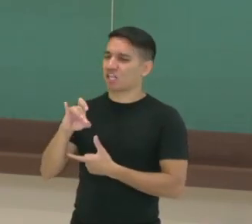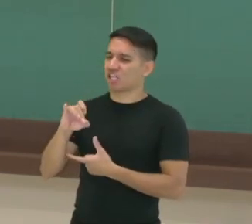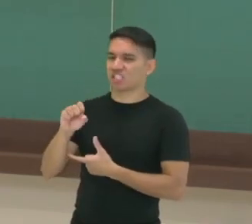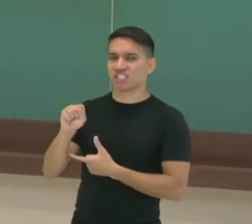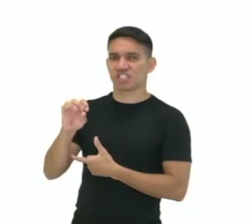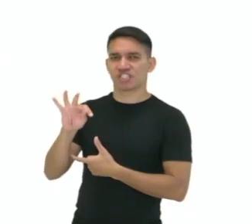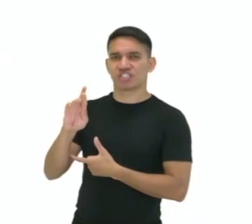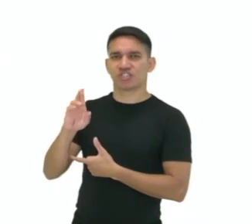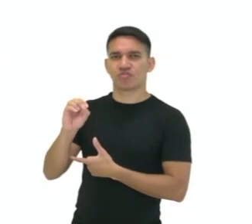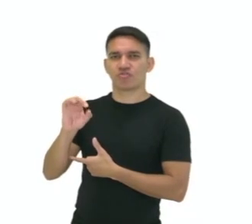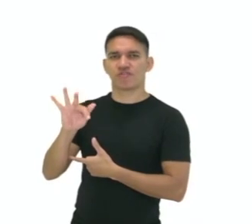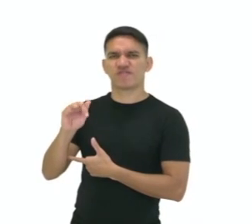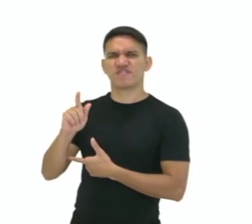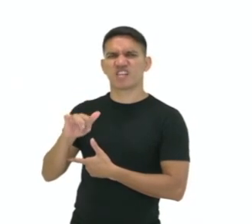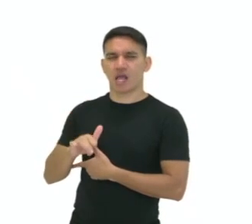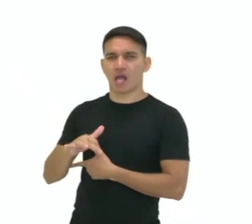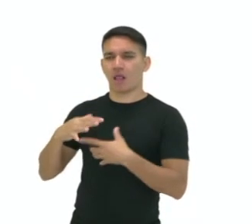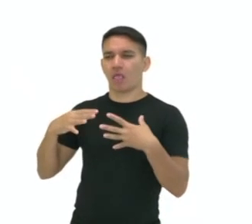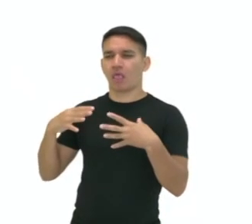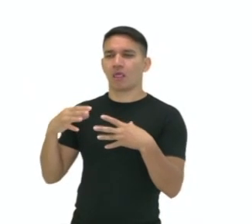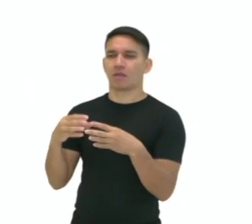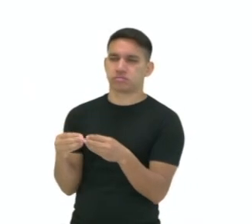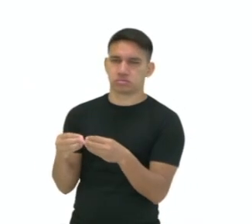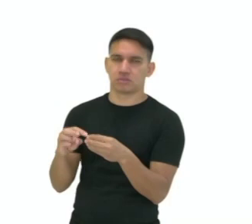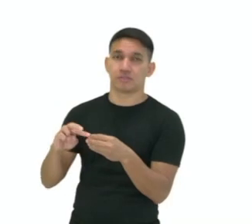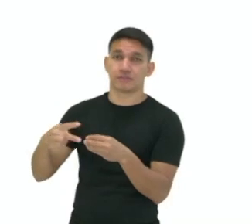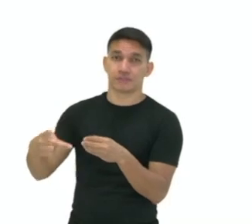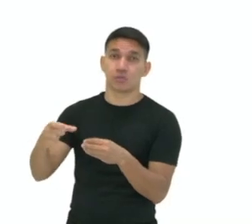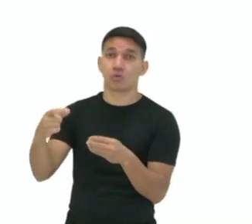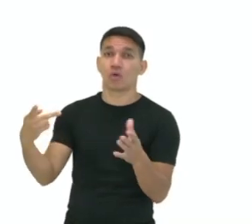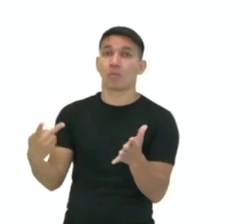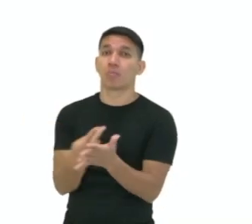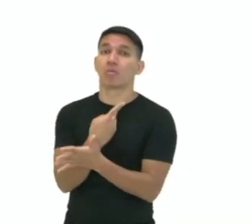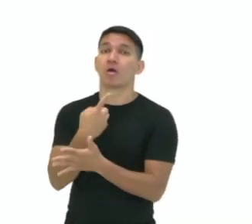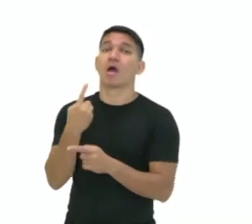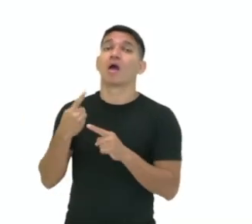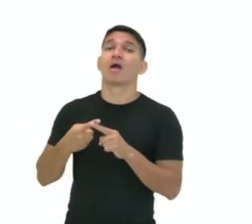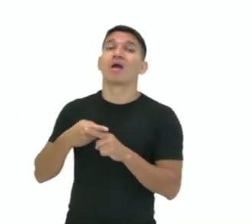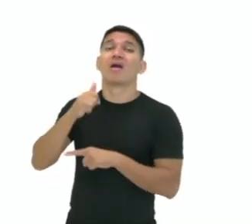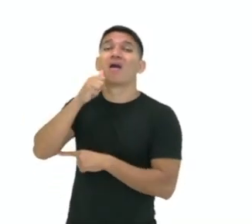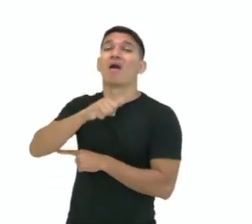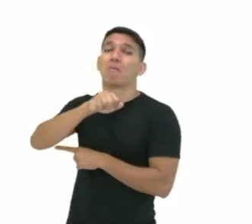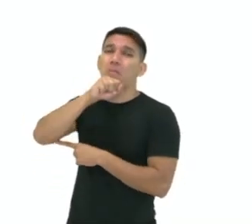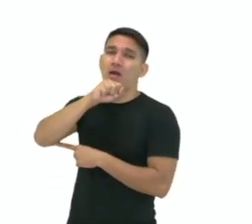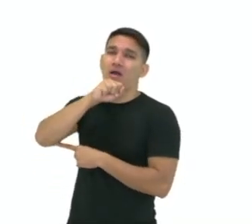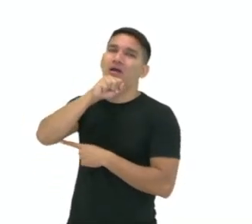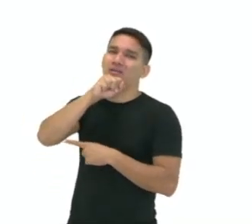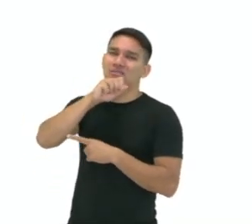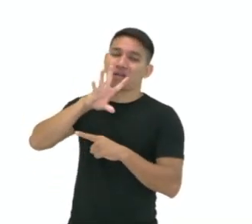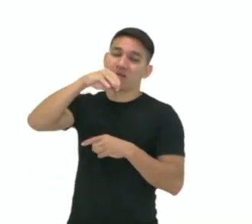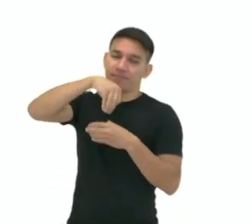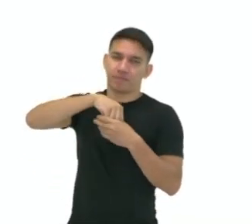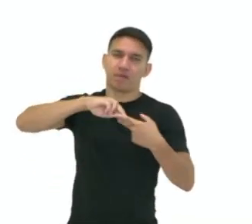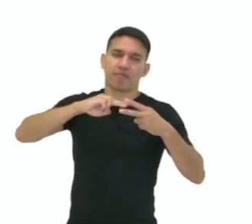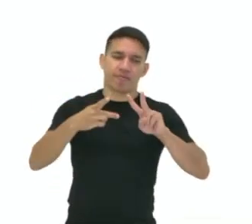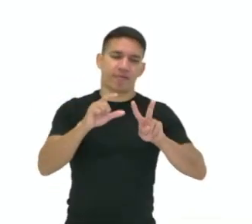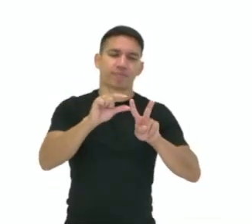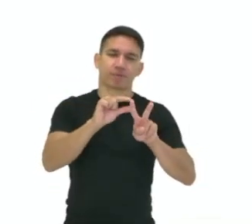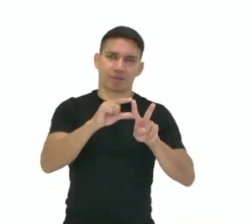Duchenne é uma doença genética que a mãe é portadora e passa para os seus filhos do